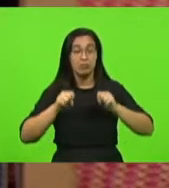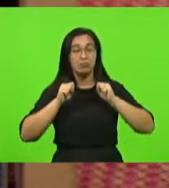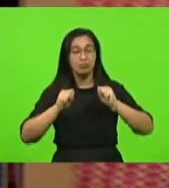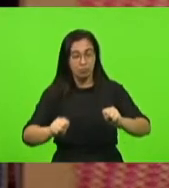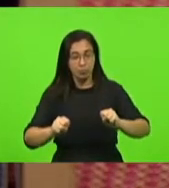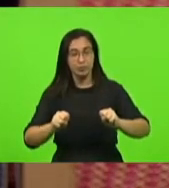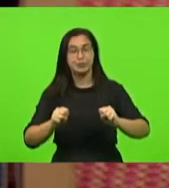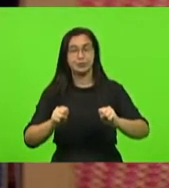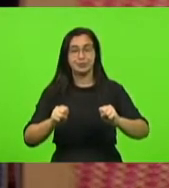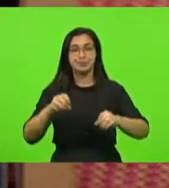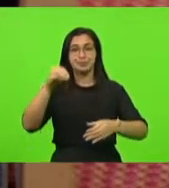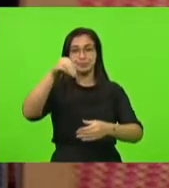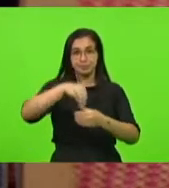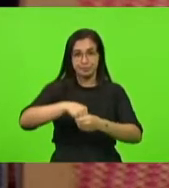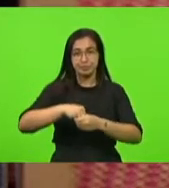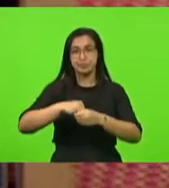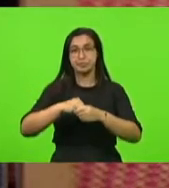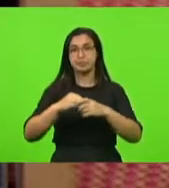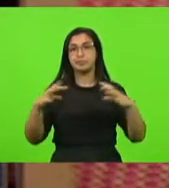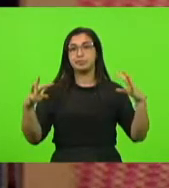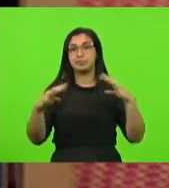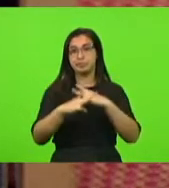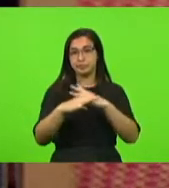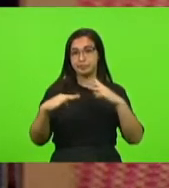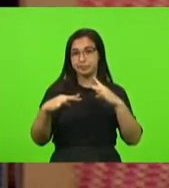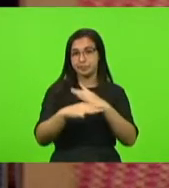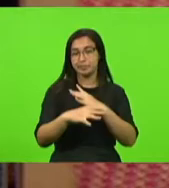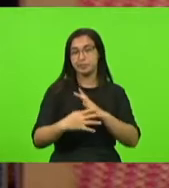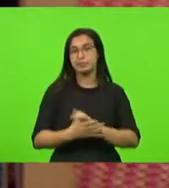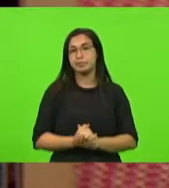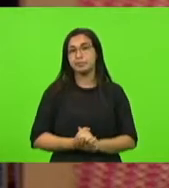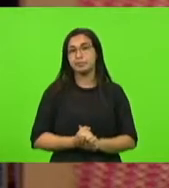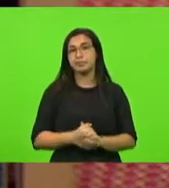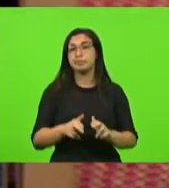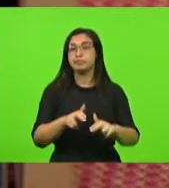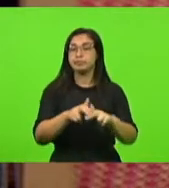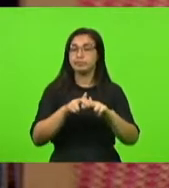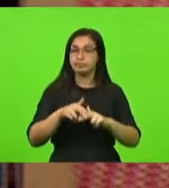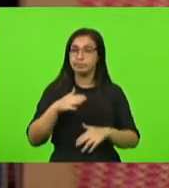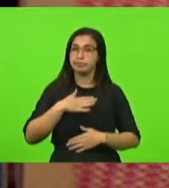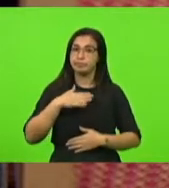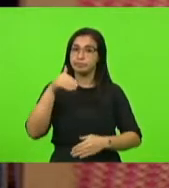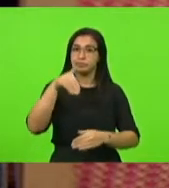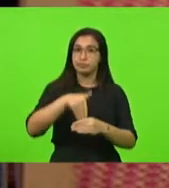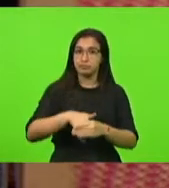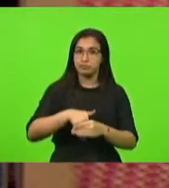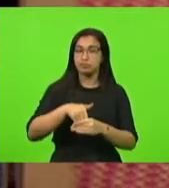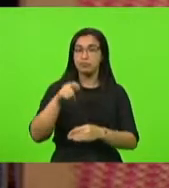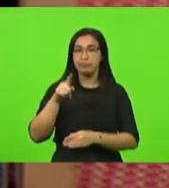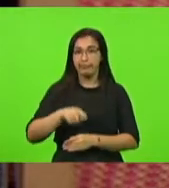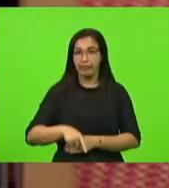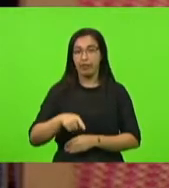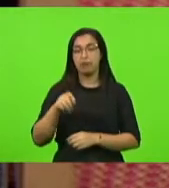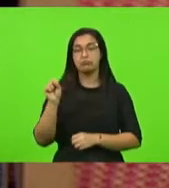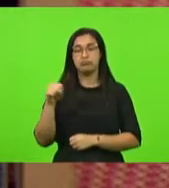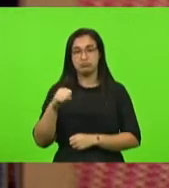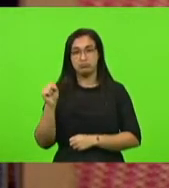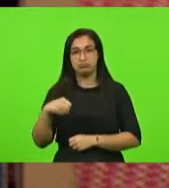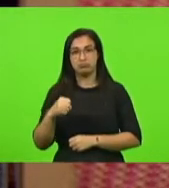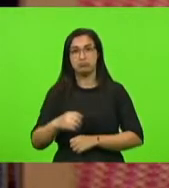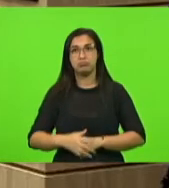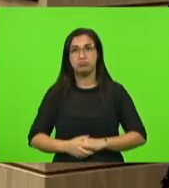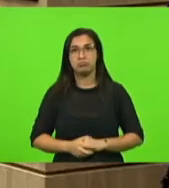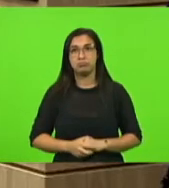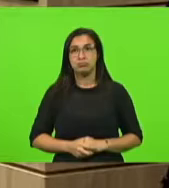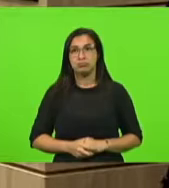estar dentro de uma região metropolitana. Por isso, meu voto também favorável nesse sentido.